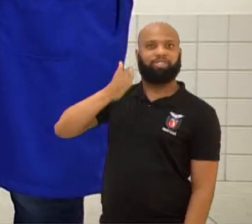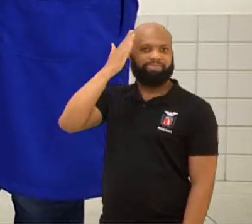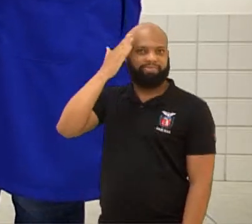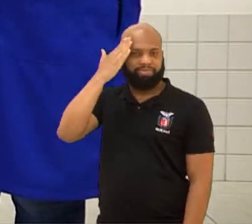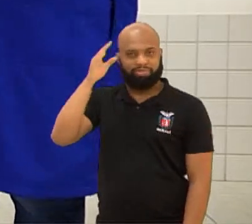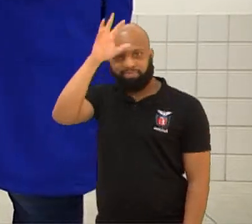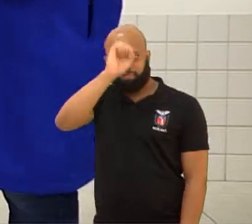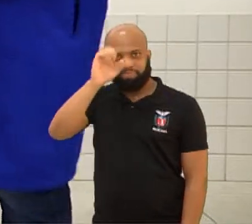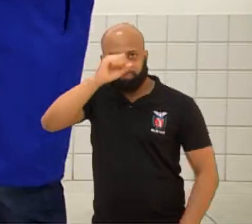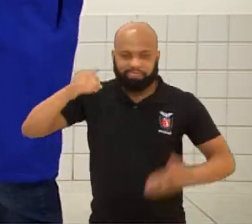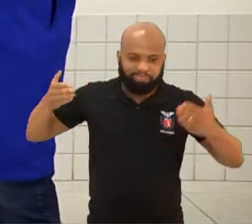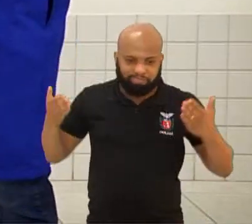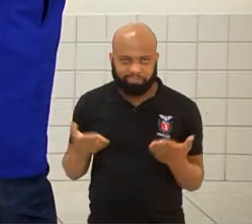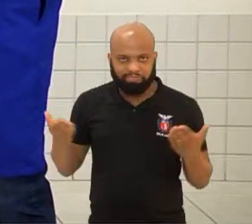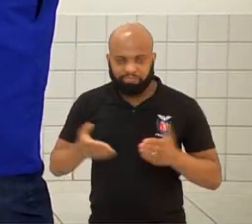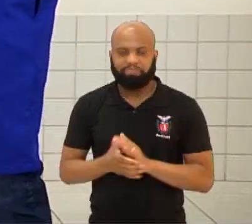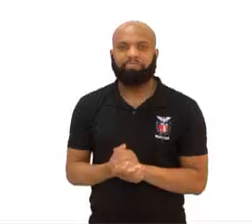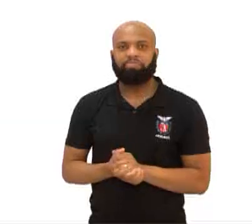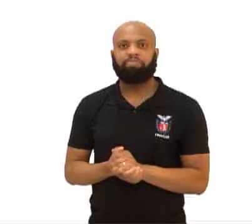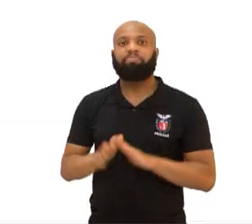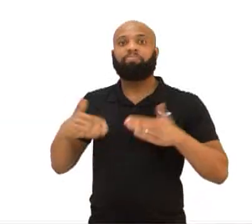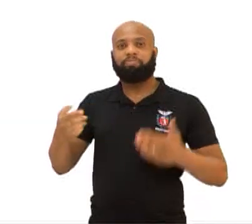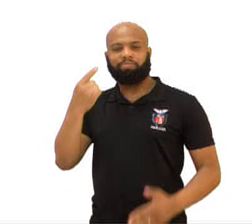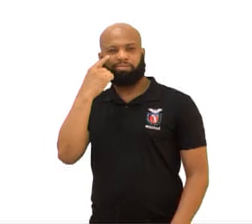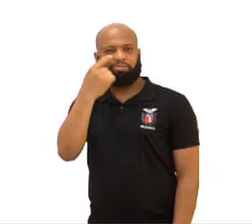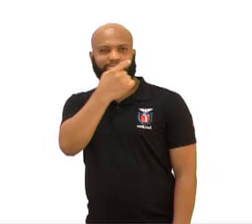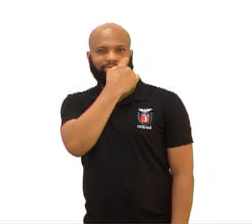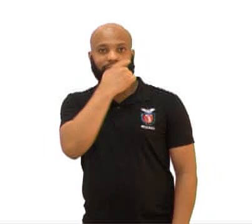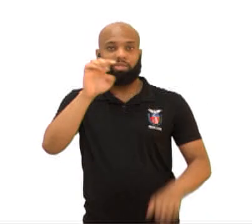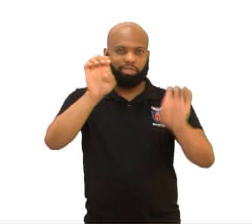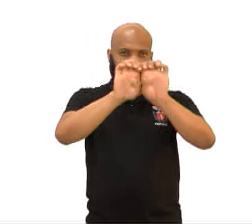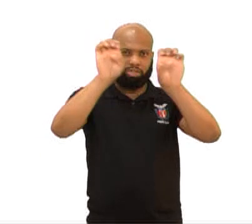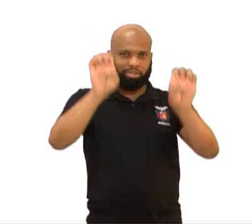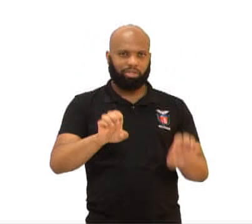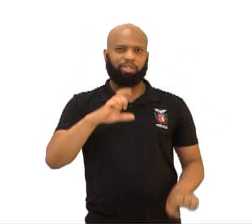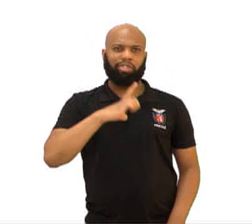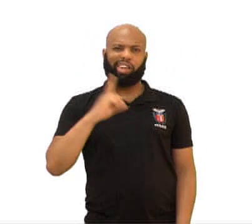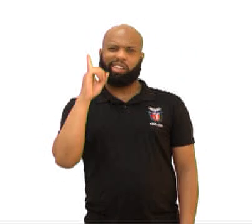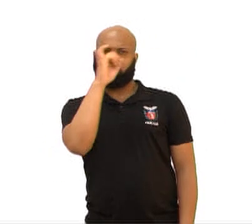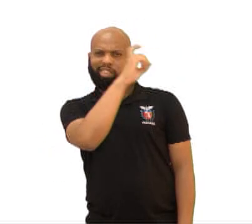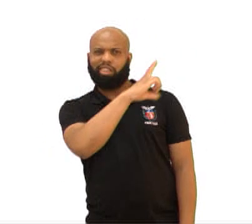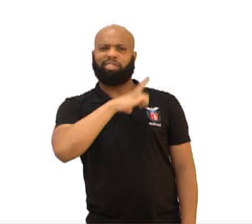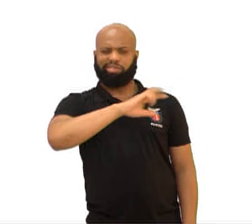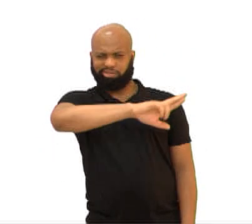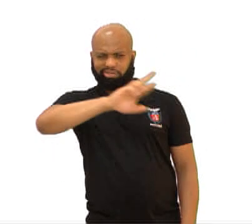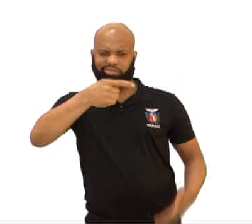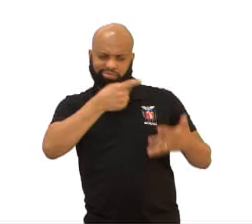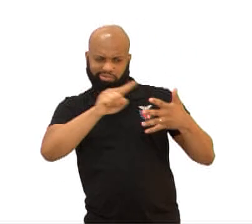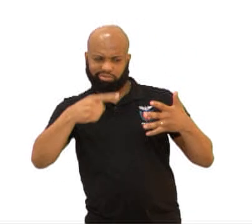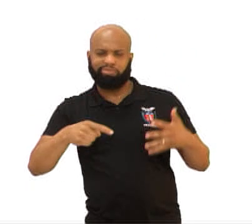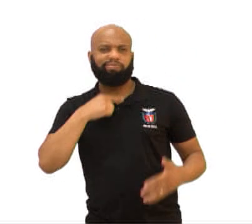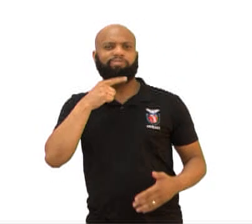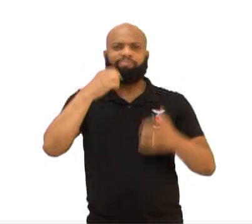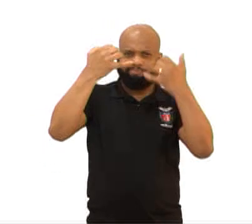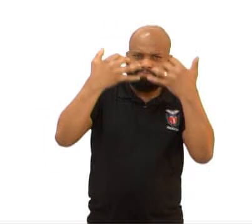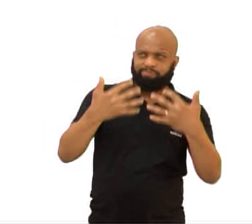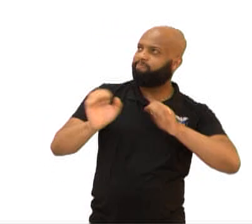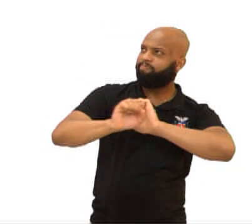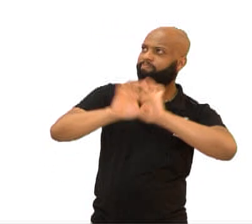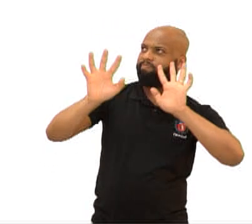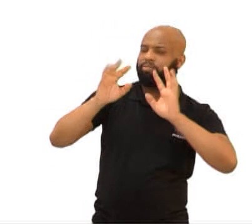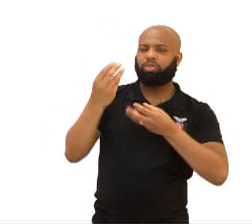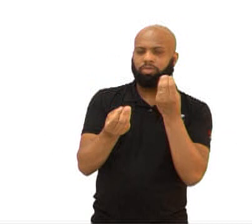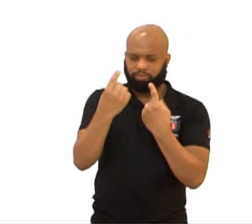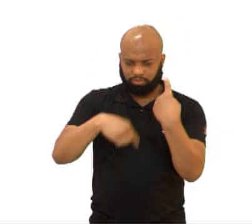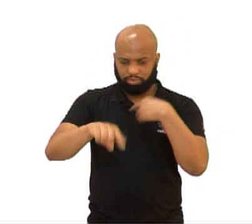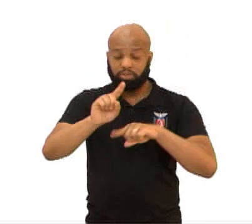aprender hoje. Tá, então, vamos lá. Os olhos são estruturas complexas que por muitos anos não conseguimos explicar evolutivamente. Para